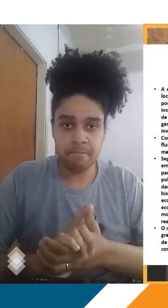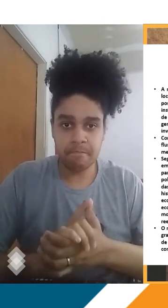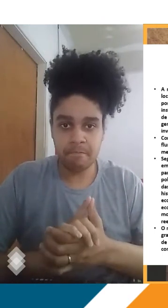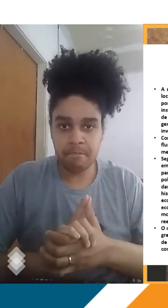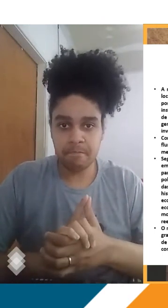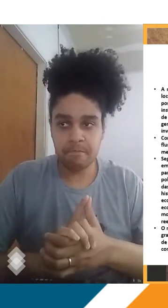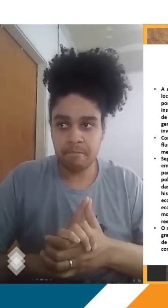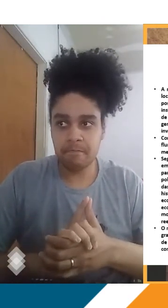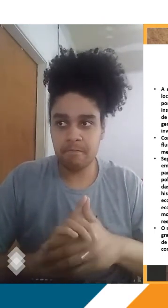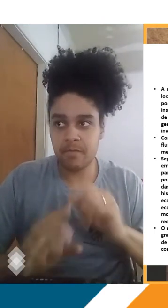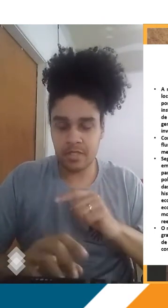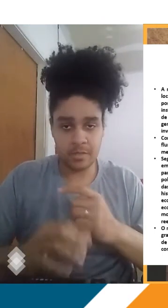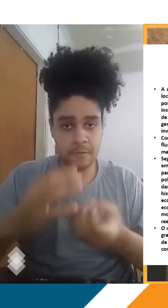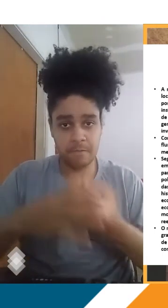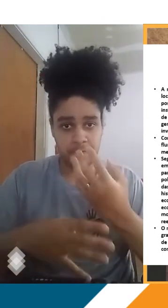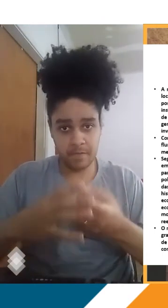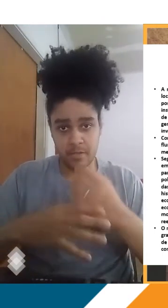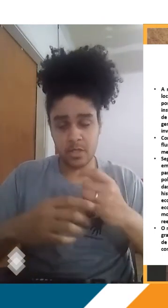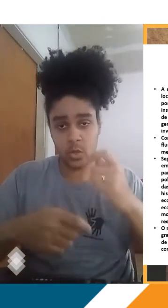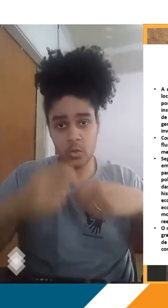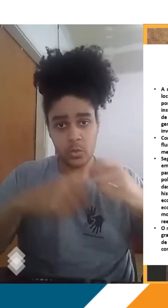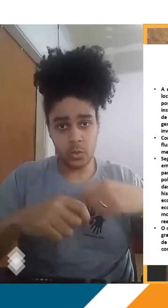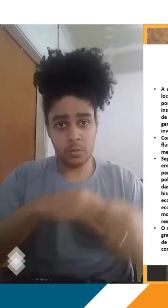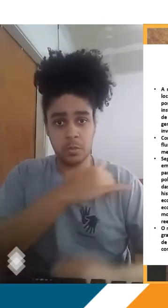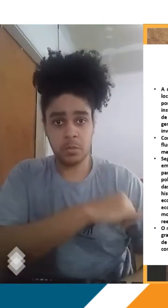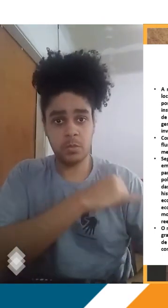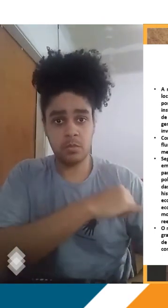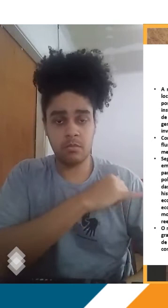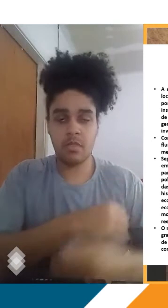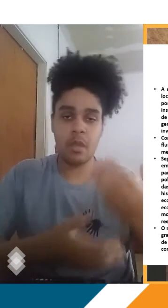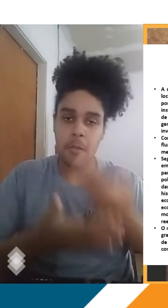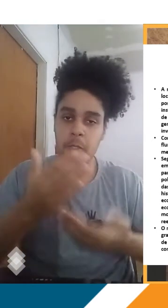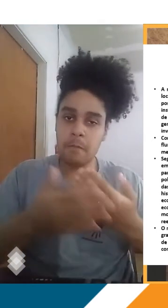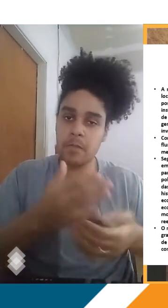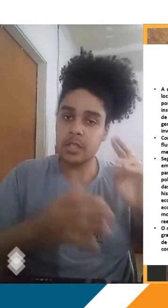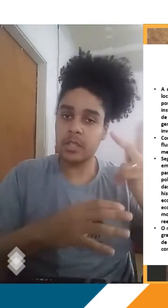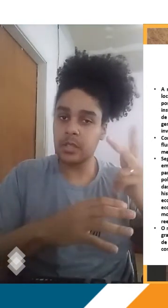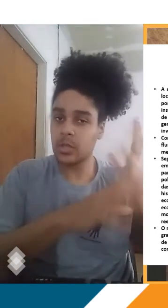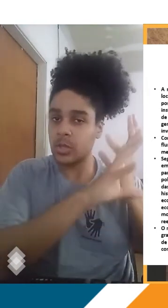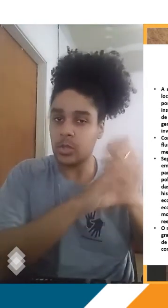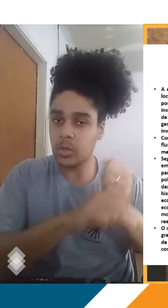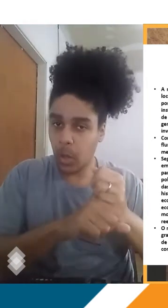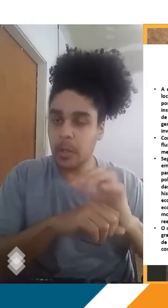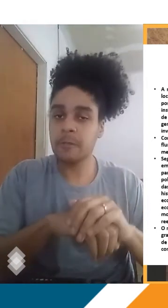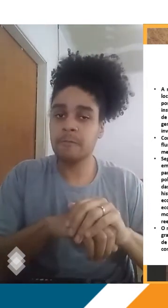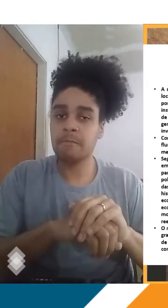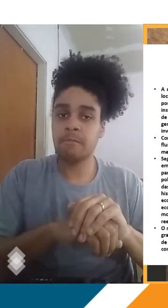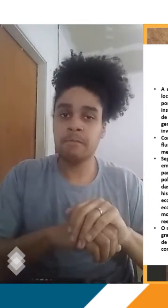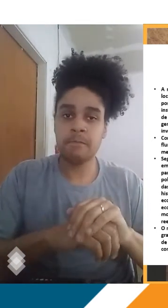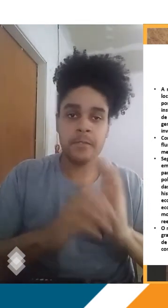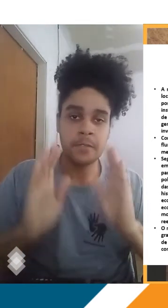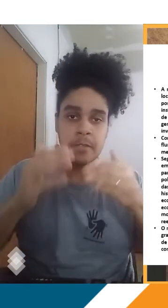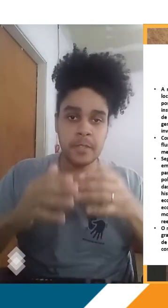industrial promovendo significativo crescimento da economia fluminense, de certa maneira recuperando perdas históricas de concentração e